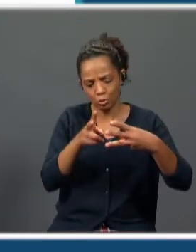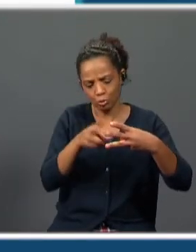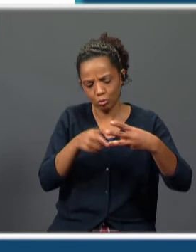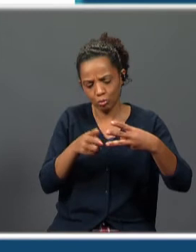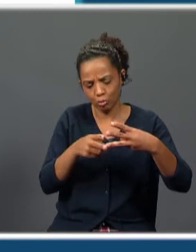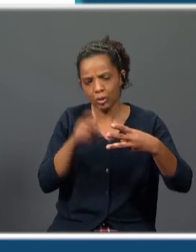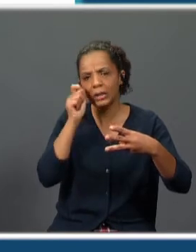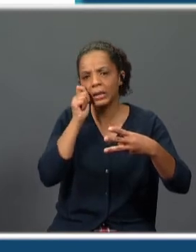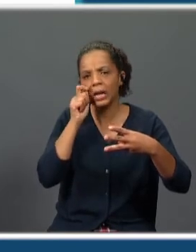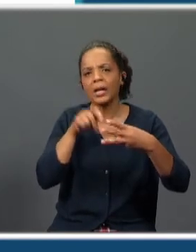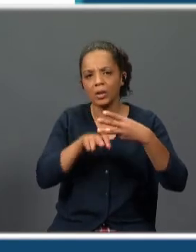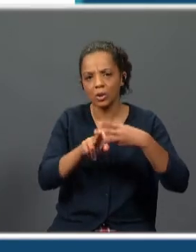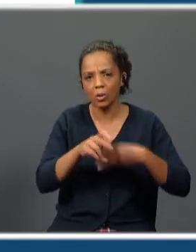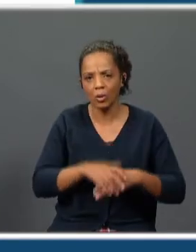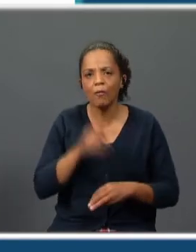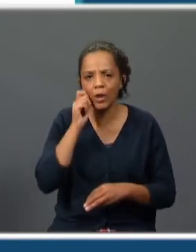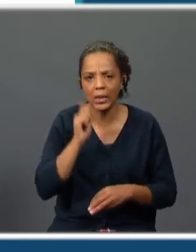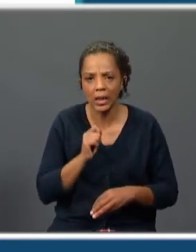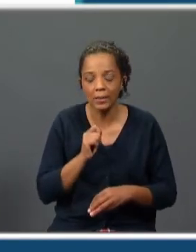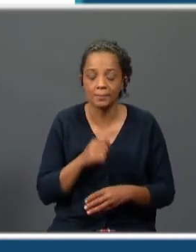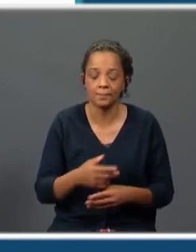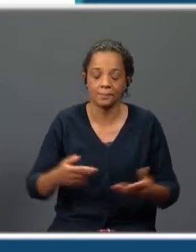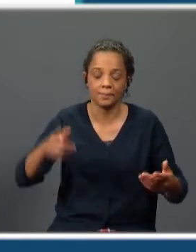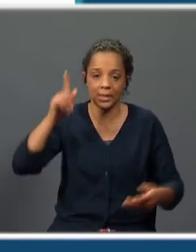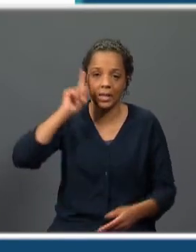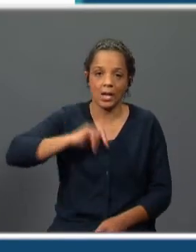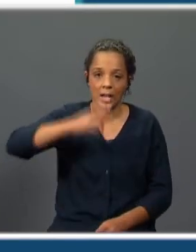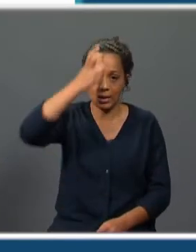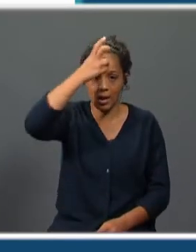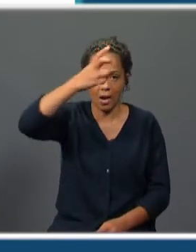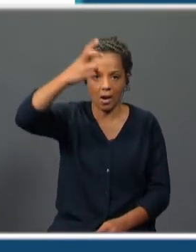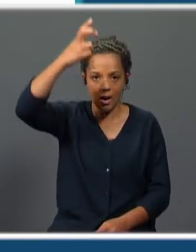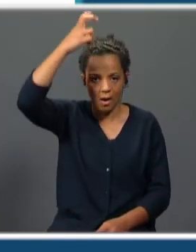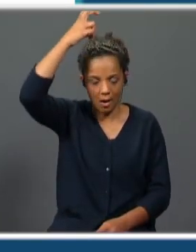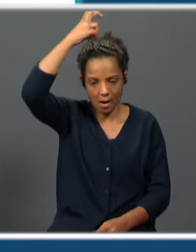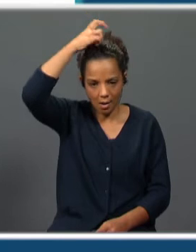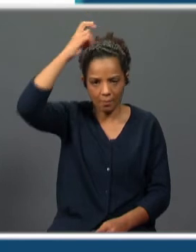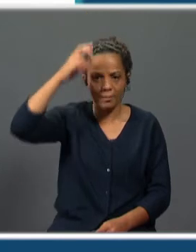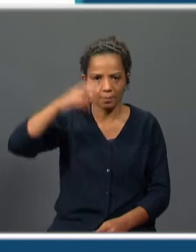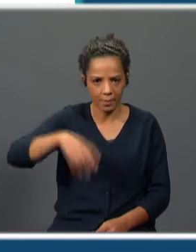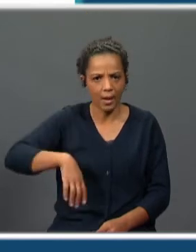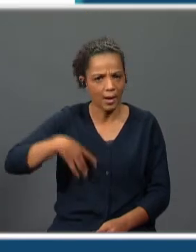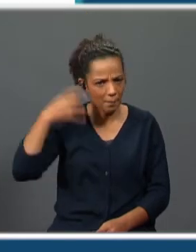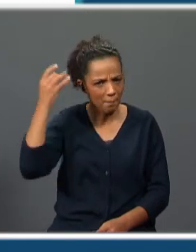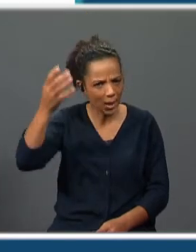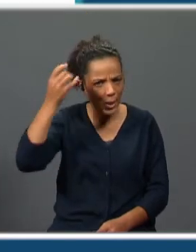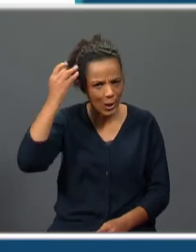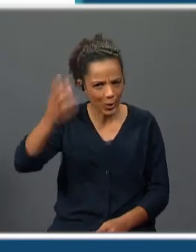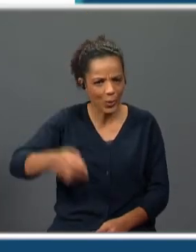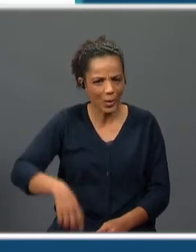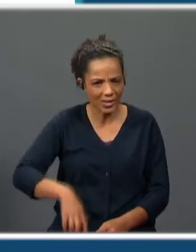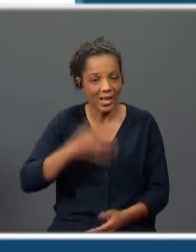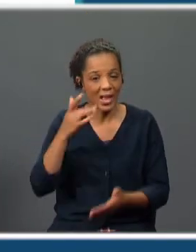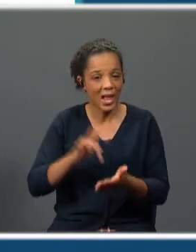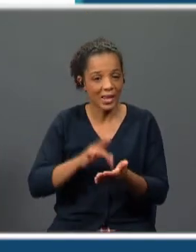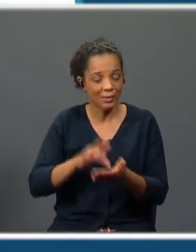casa do coelhinho? Foi quem? Foi a cabra cabrez, aquela grande marota que até se vê na capa do